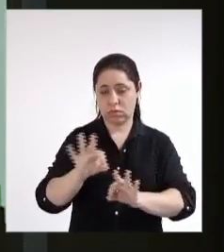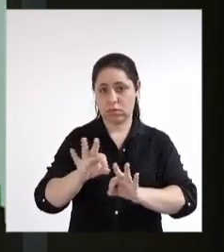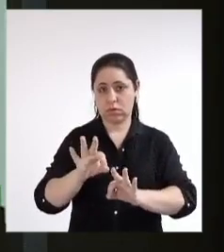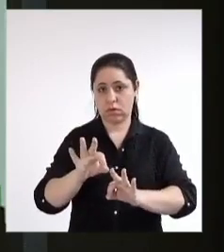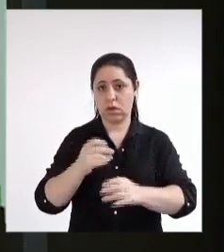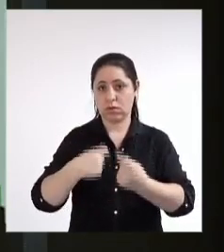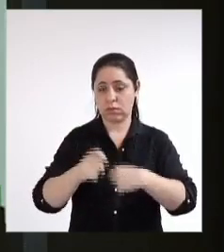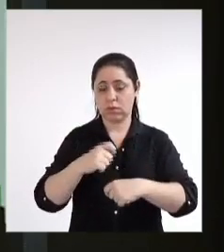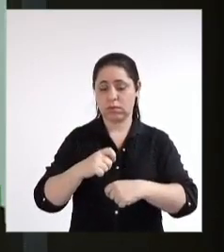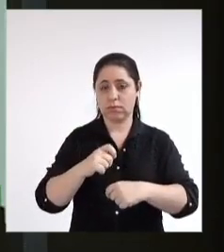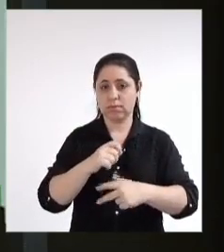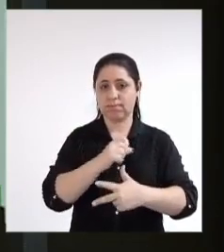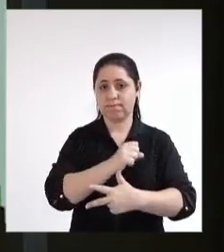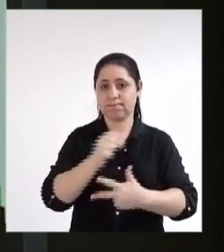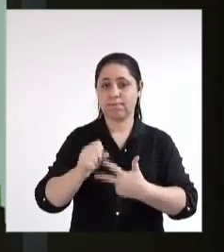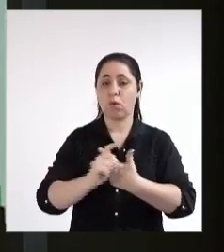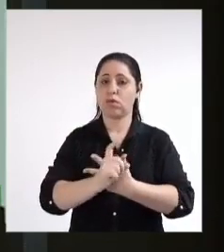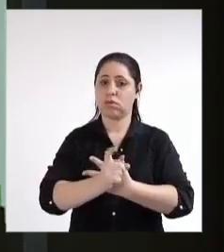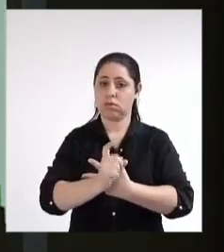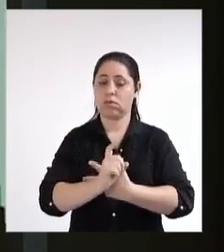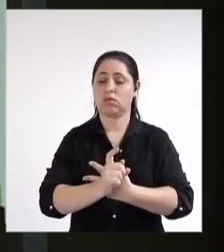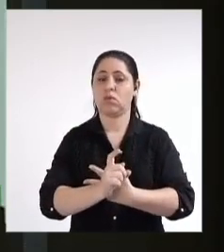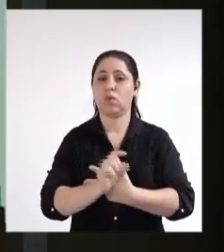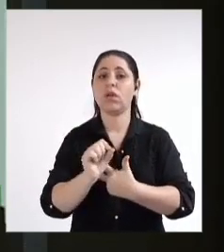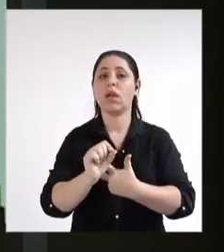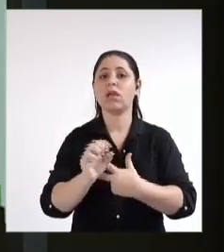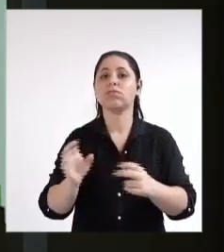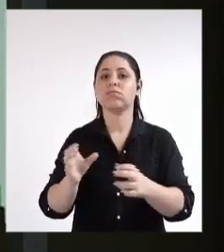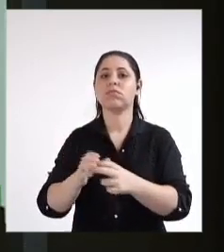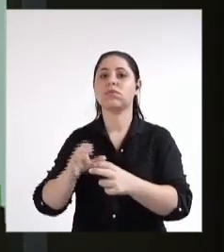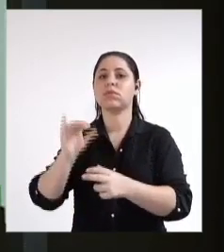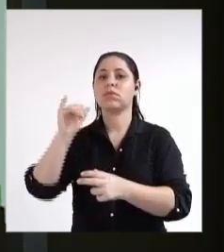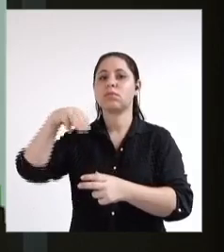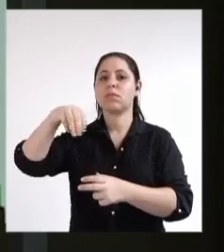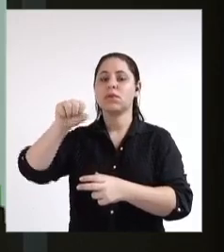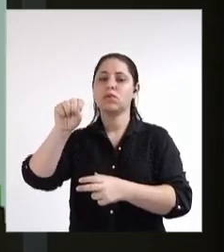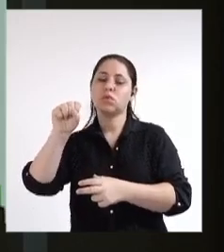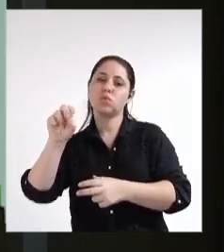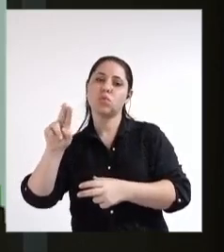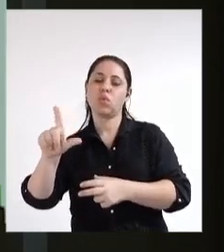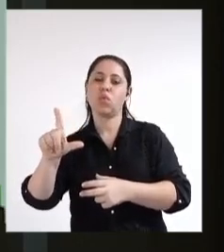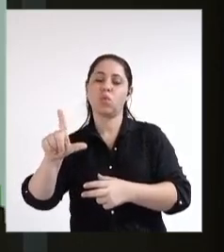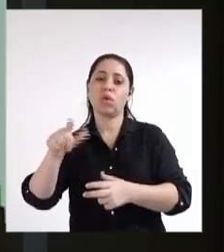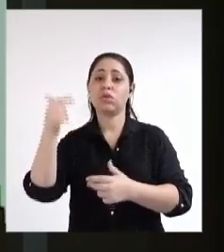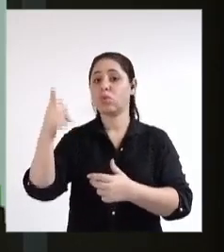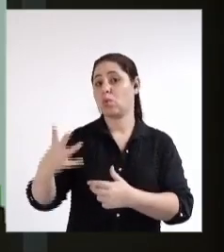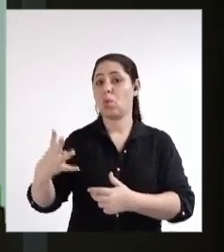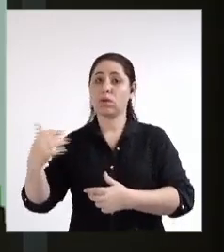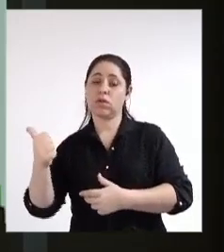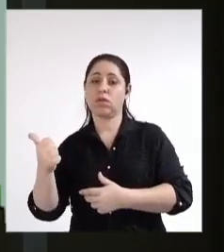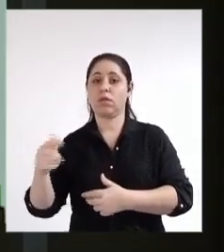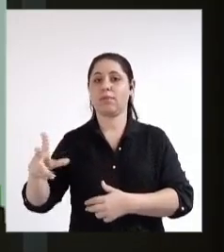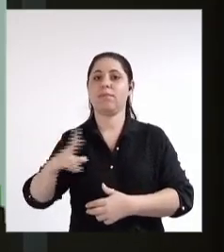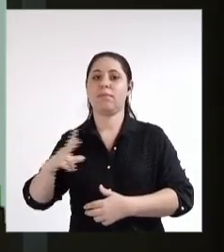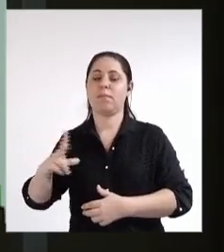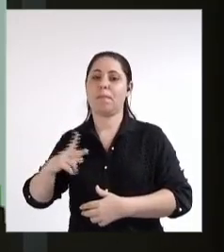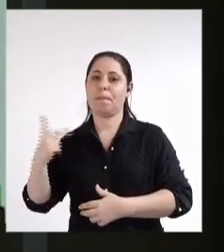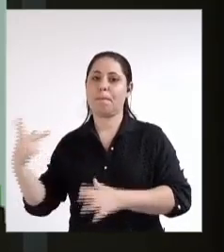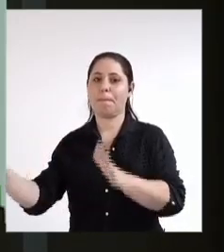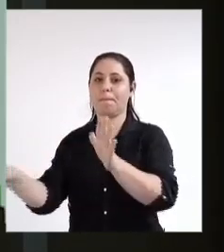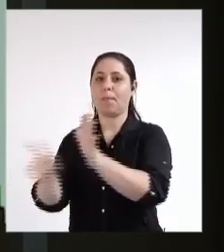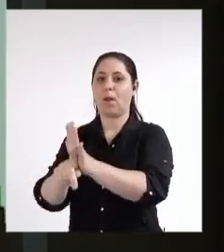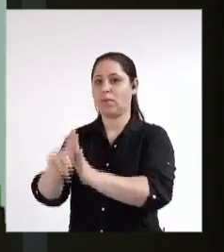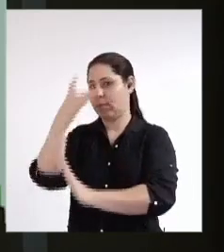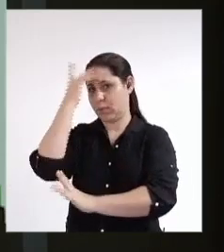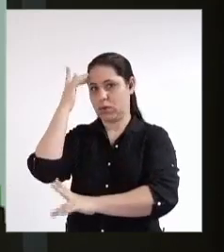poder executivo través do imasul e as outras 41 são reservas particulares rppn sugeridas pelos